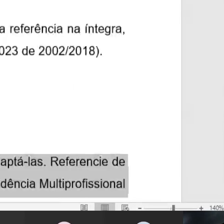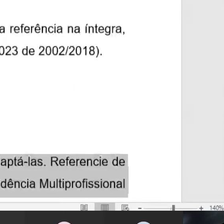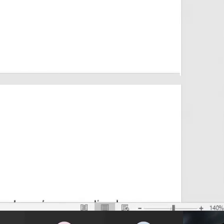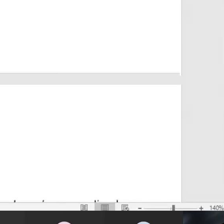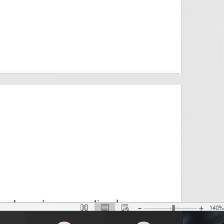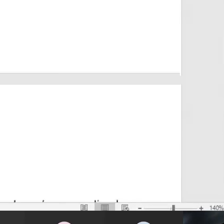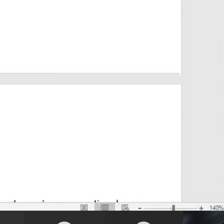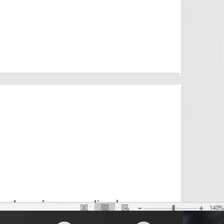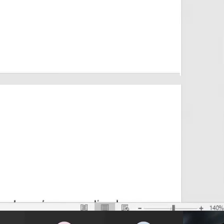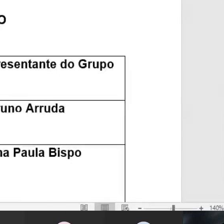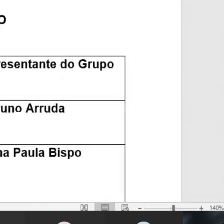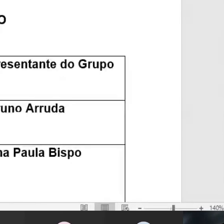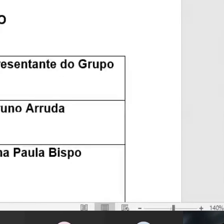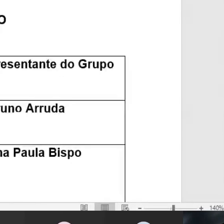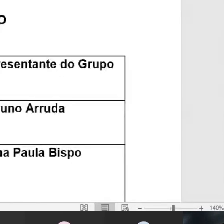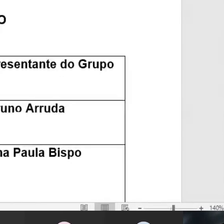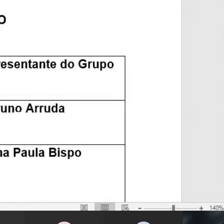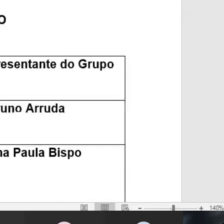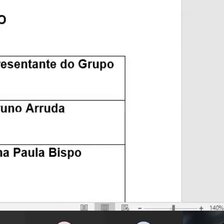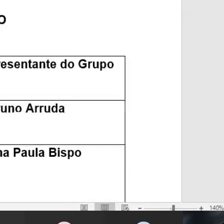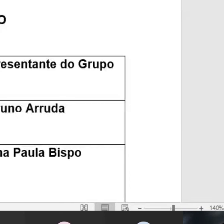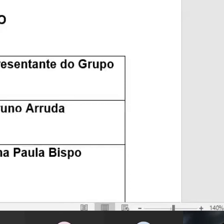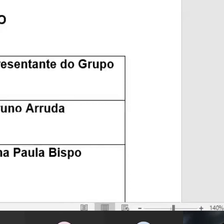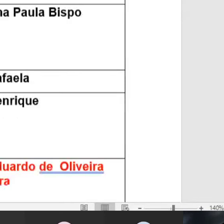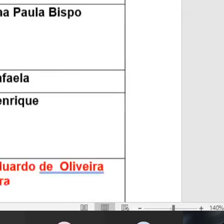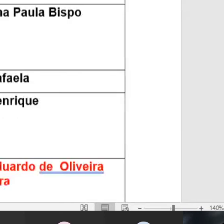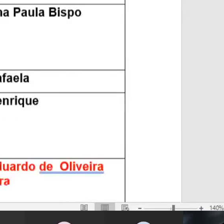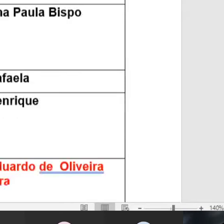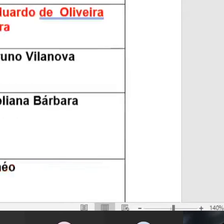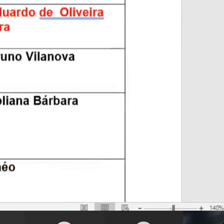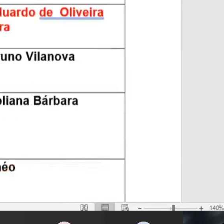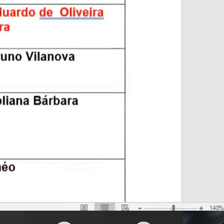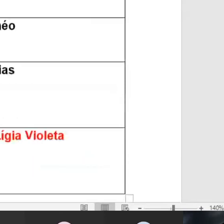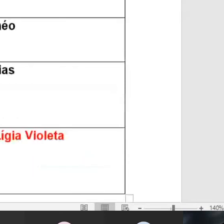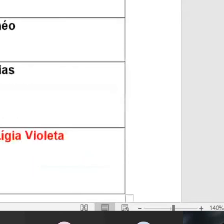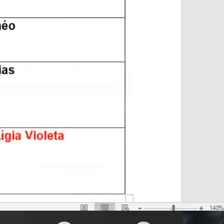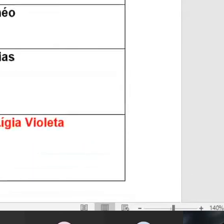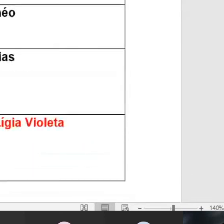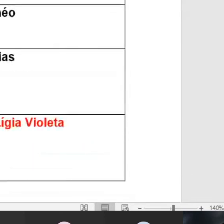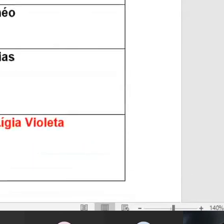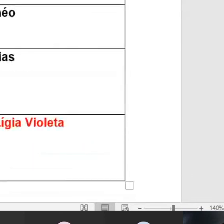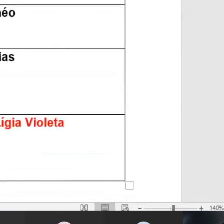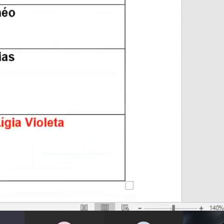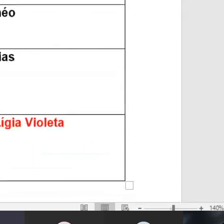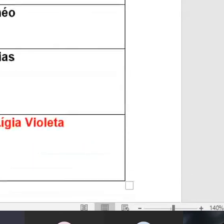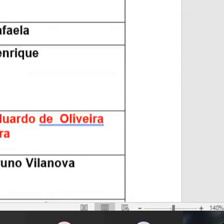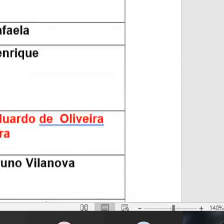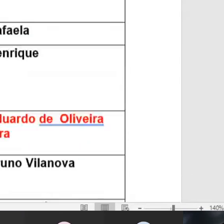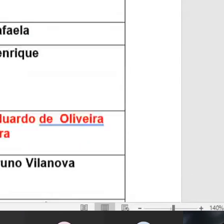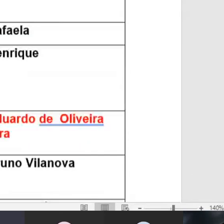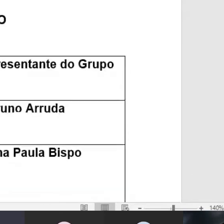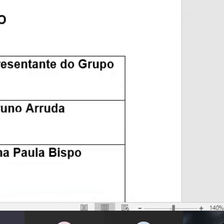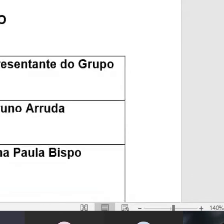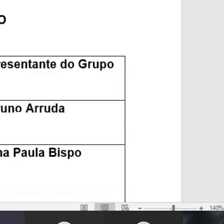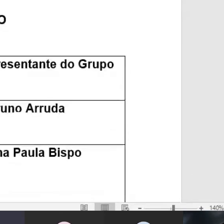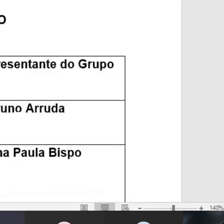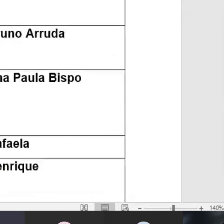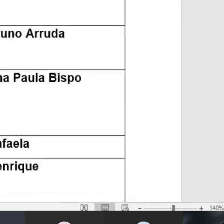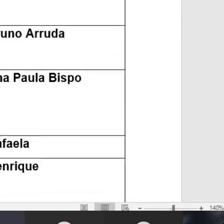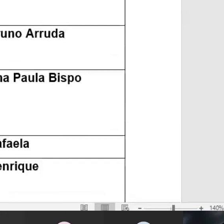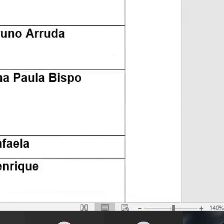amor de Deus, não cria pelo em ovo. Tá? Então, não tem resumo.